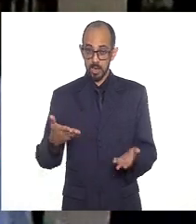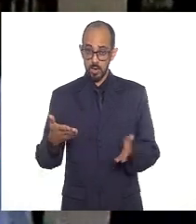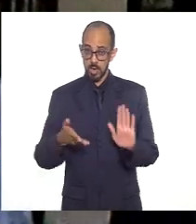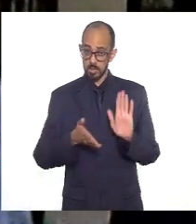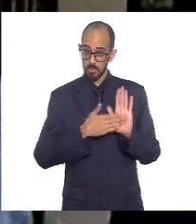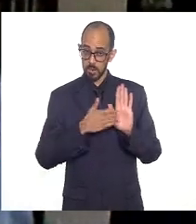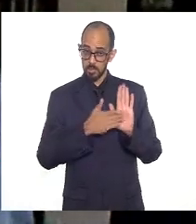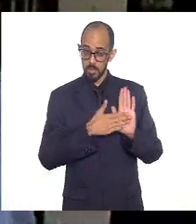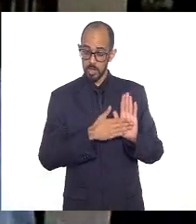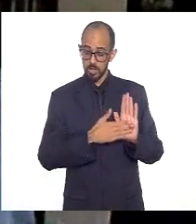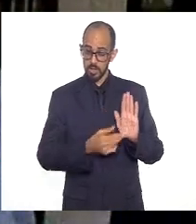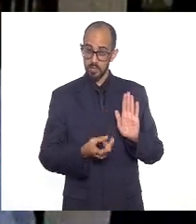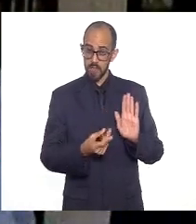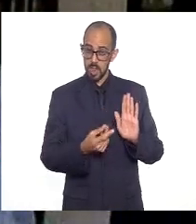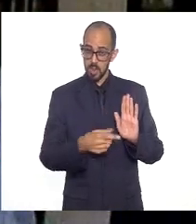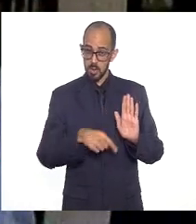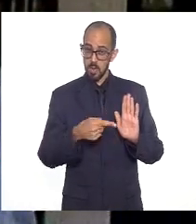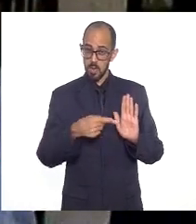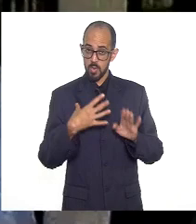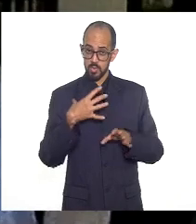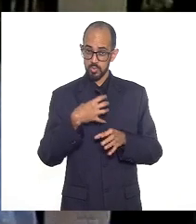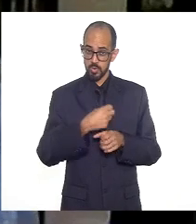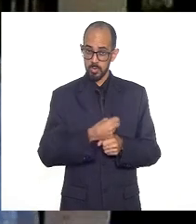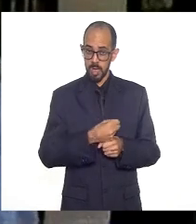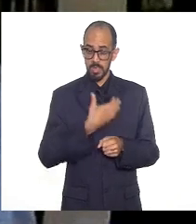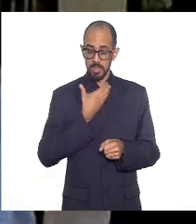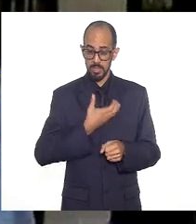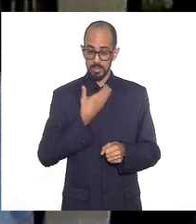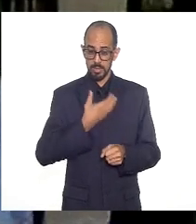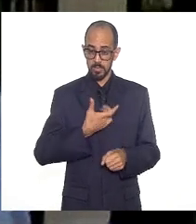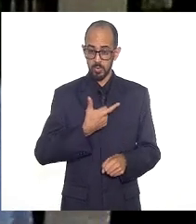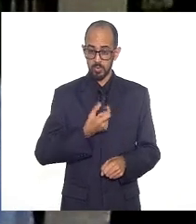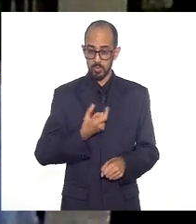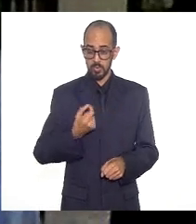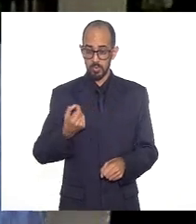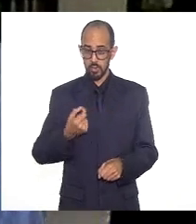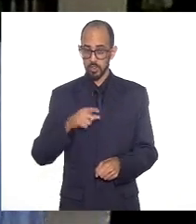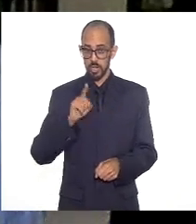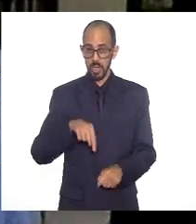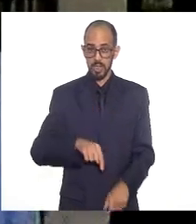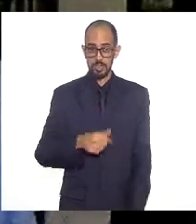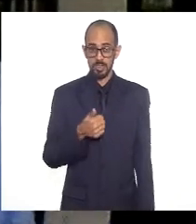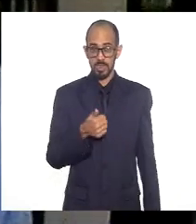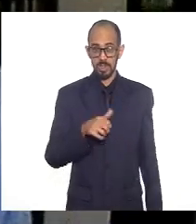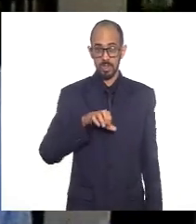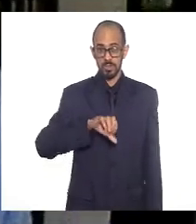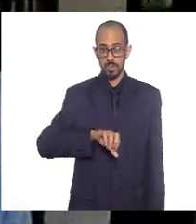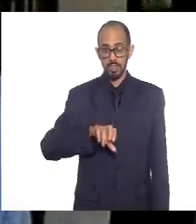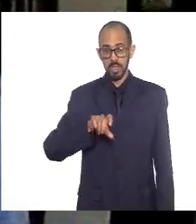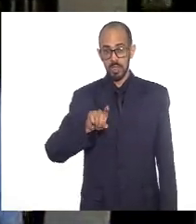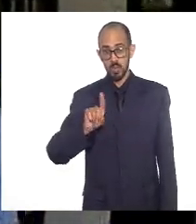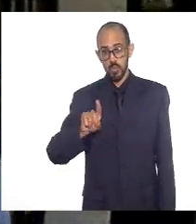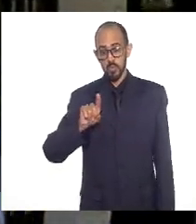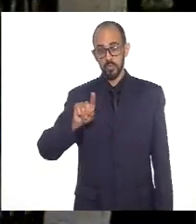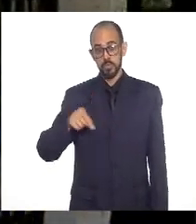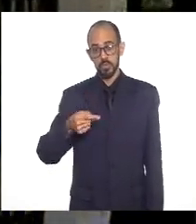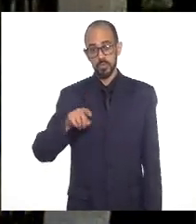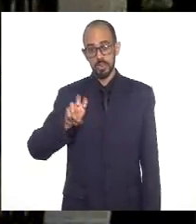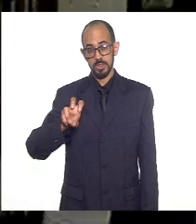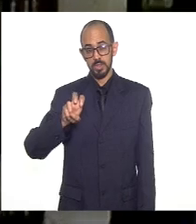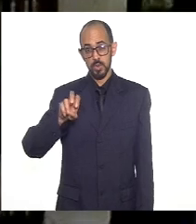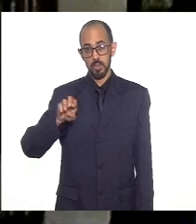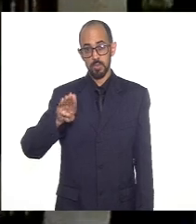proposta, o valor apurado em dezembro de 2020 foi de 191,5 bilhões de